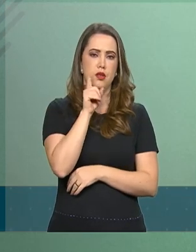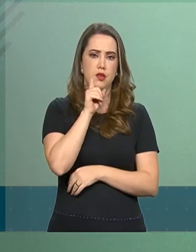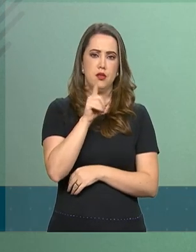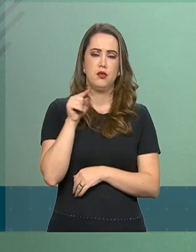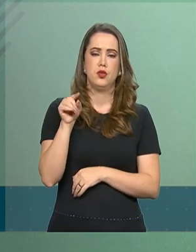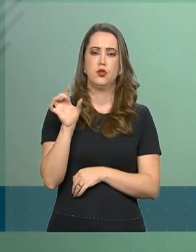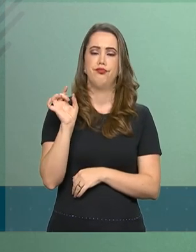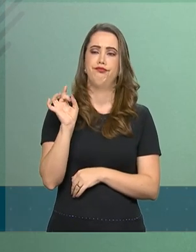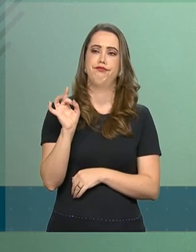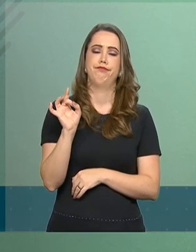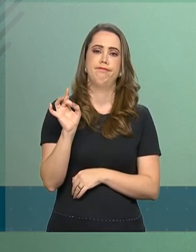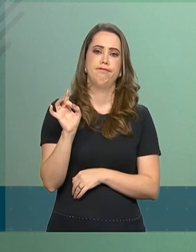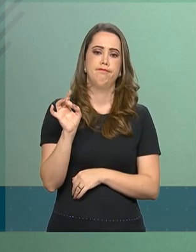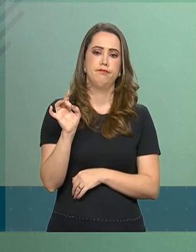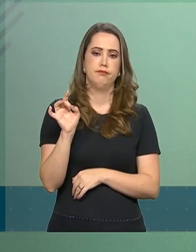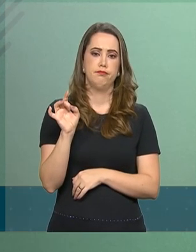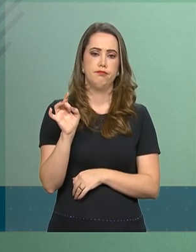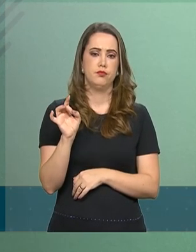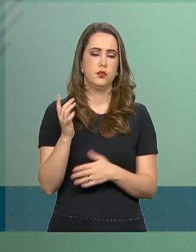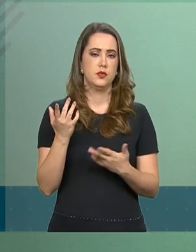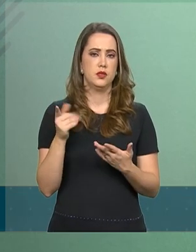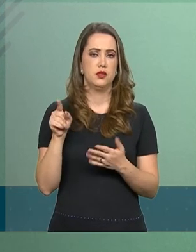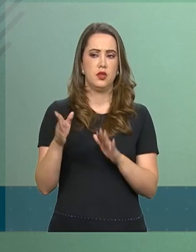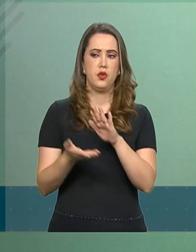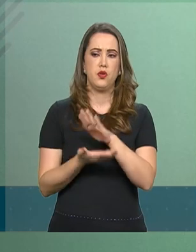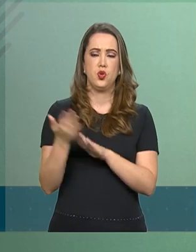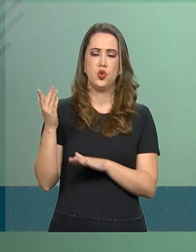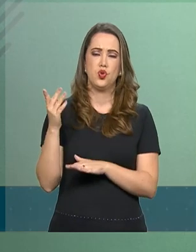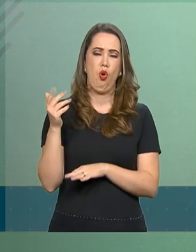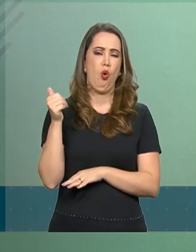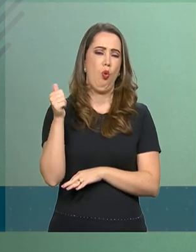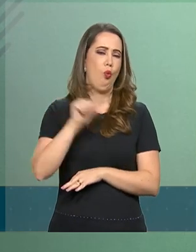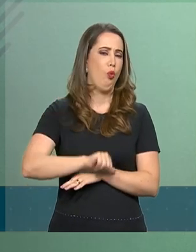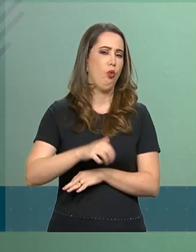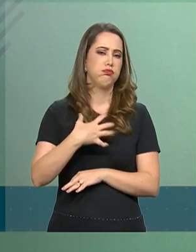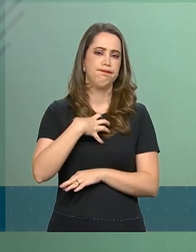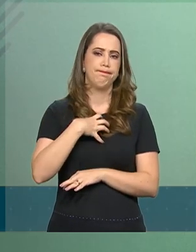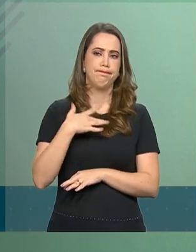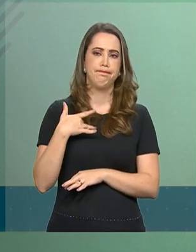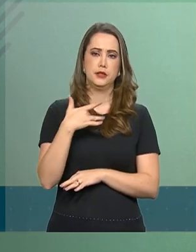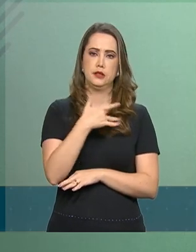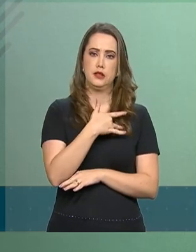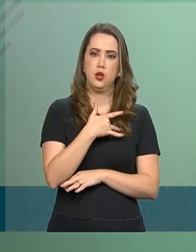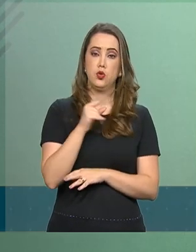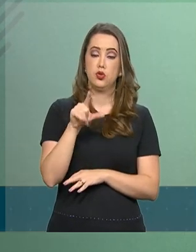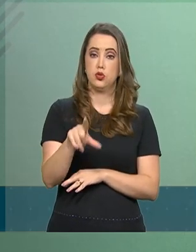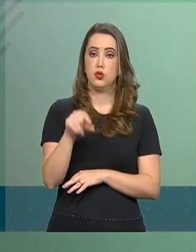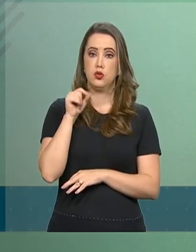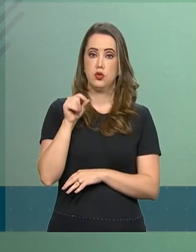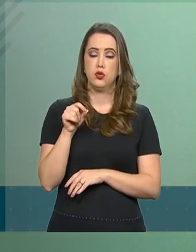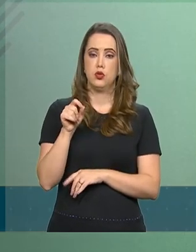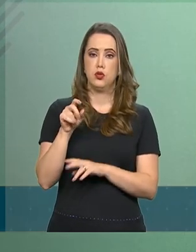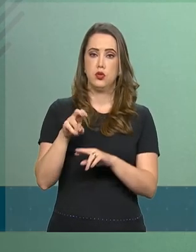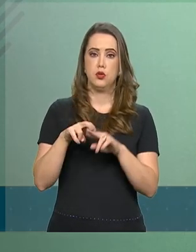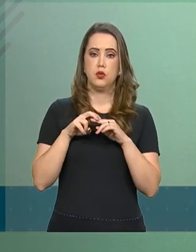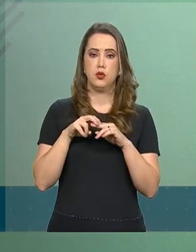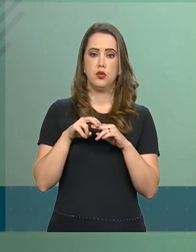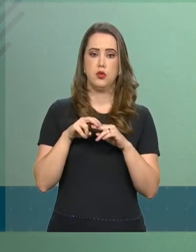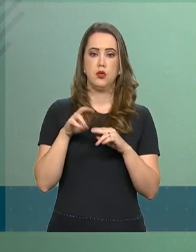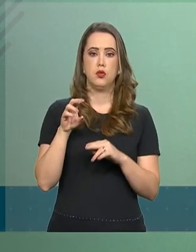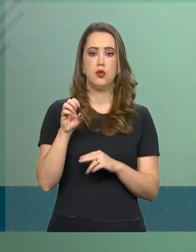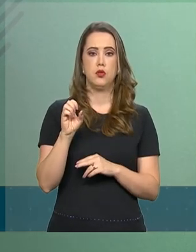iria apenas iria prejudicá la então houve uma decisão da parte do seu staff